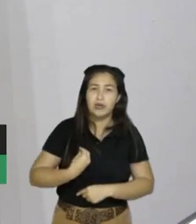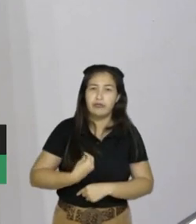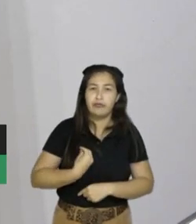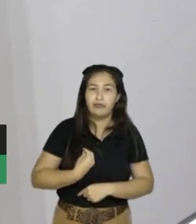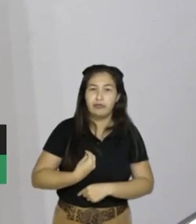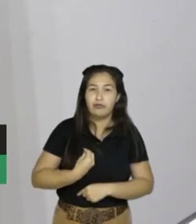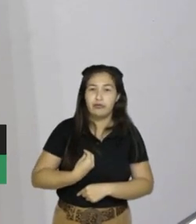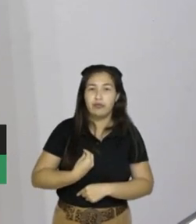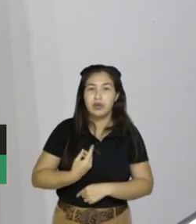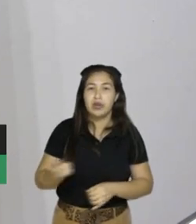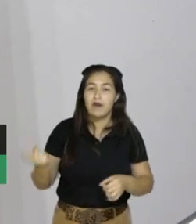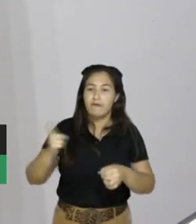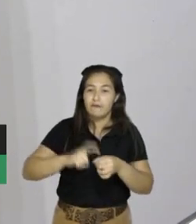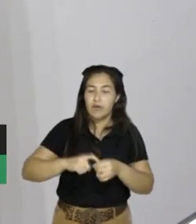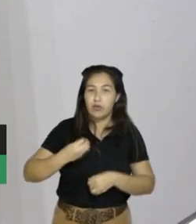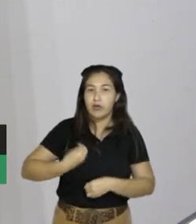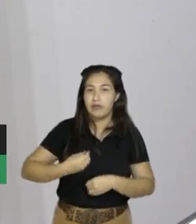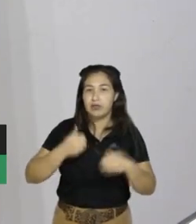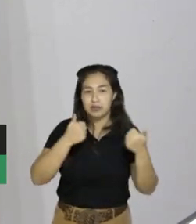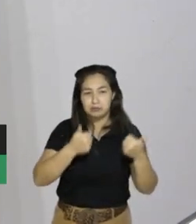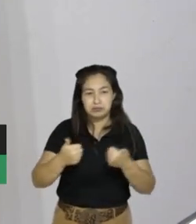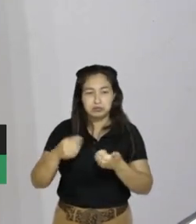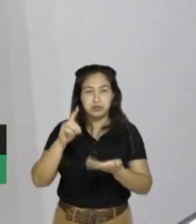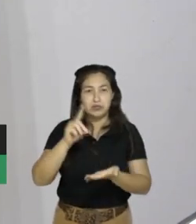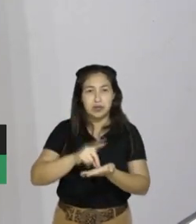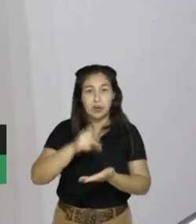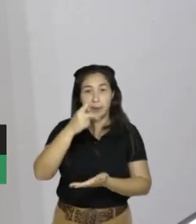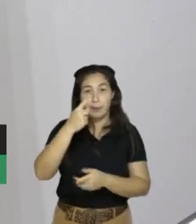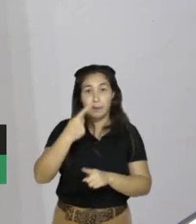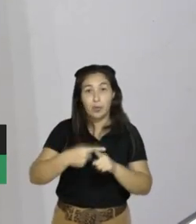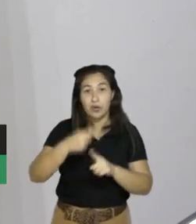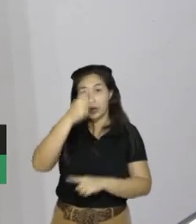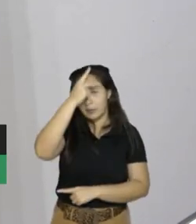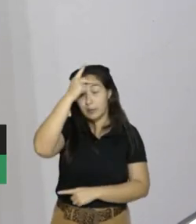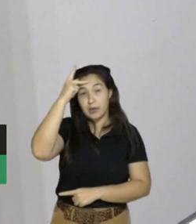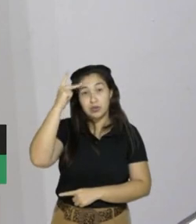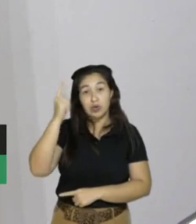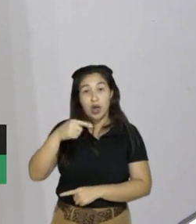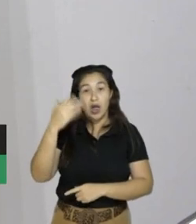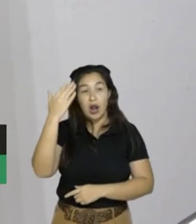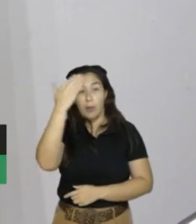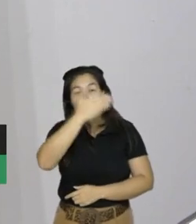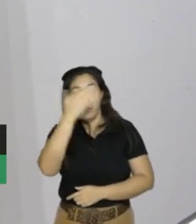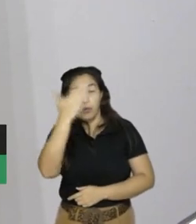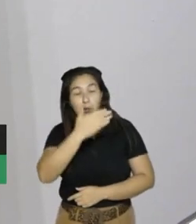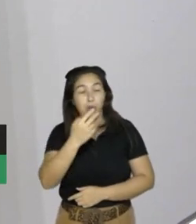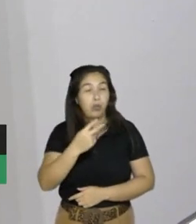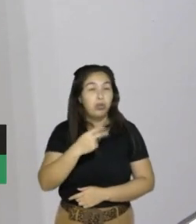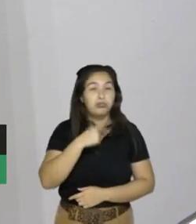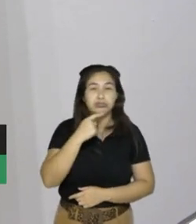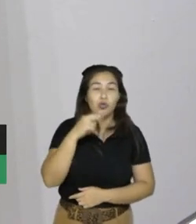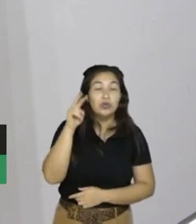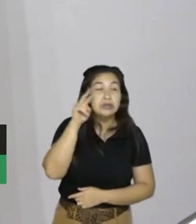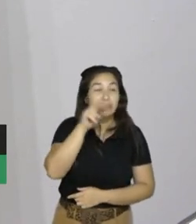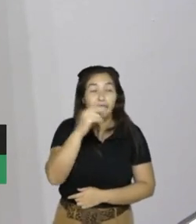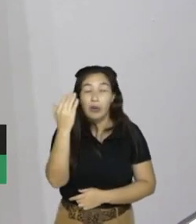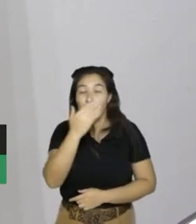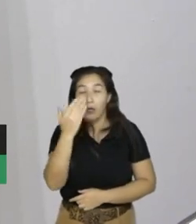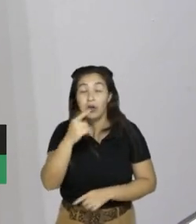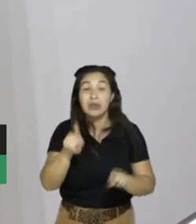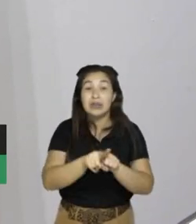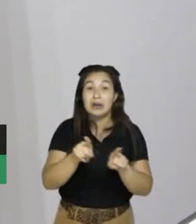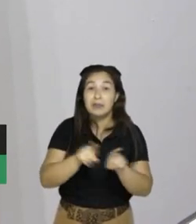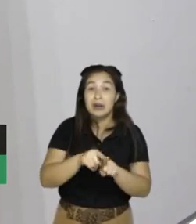a ter vida de verdade porque a pessoa que tá ficando cega ela não consegue mais observar as coisas a pessoa que tem uma dor